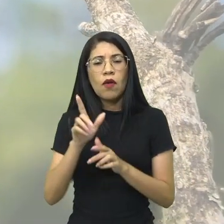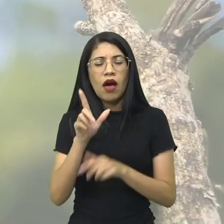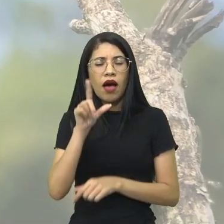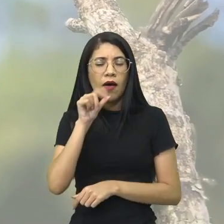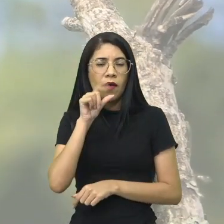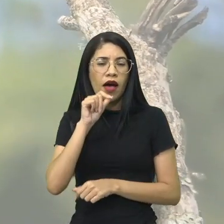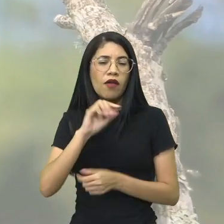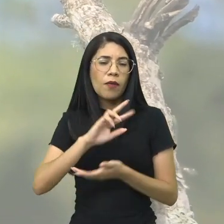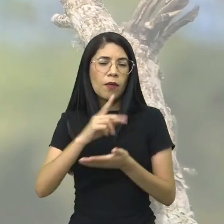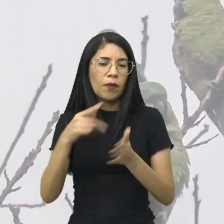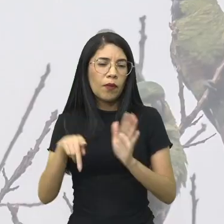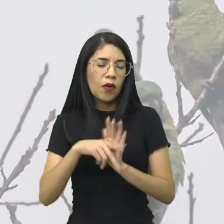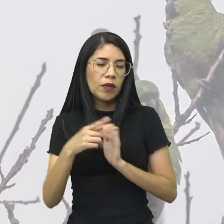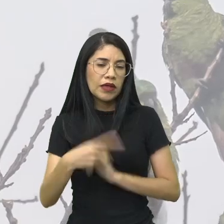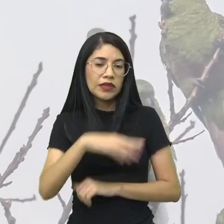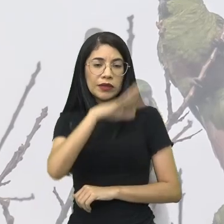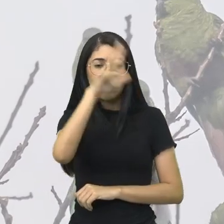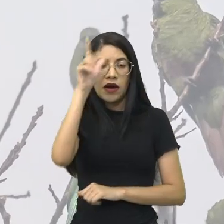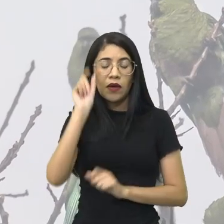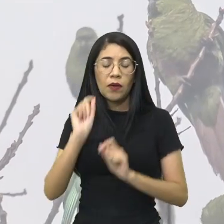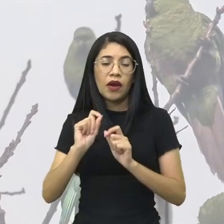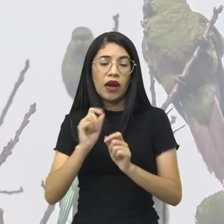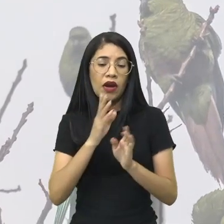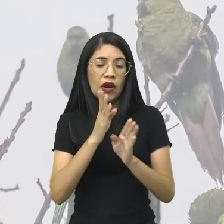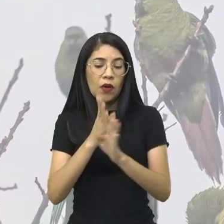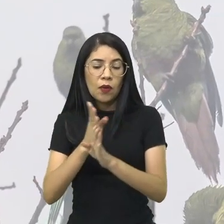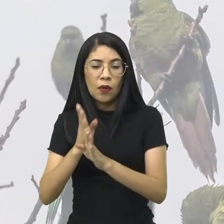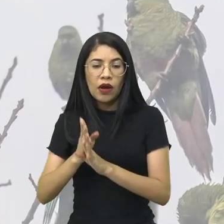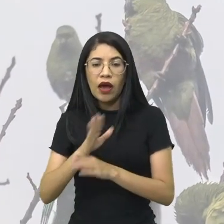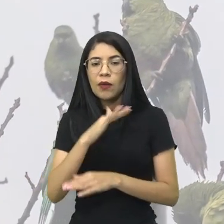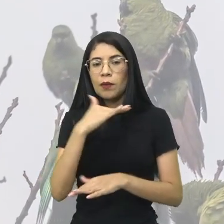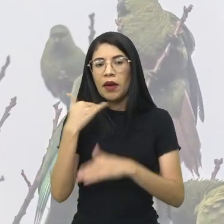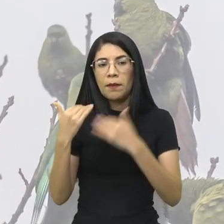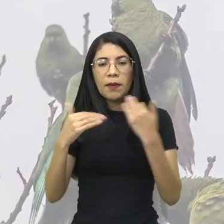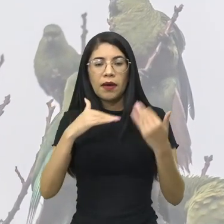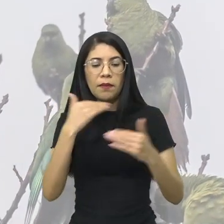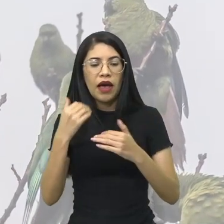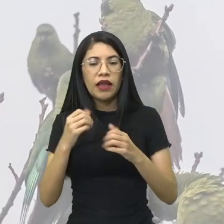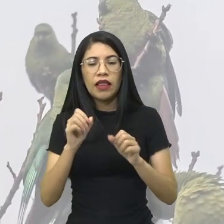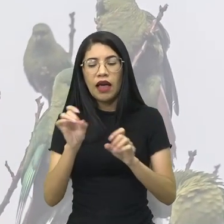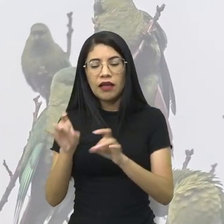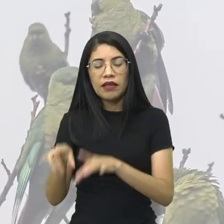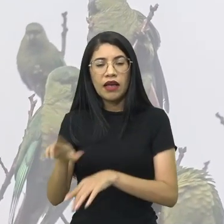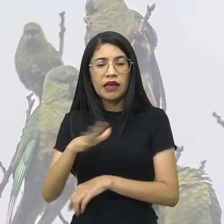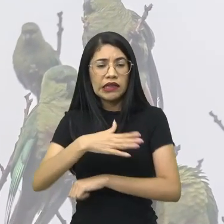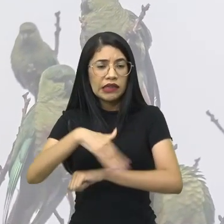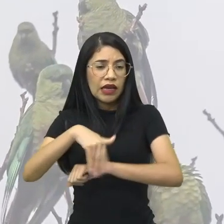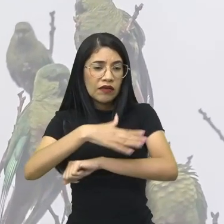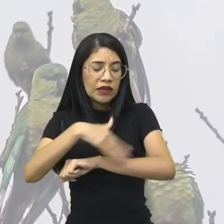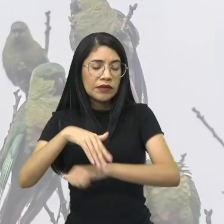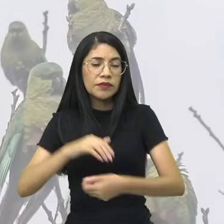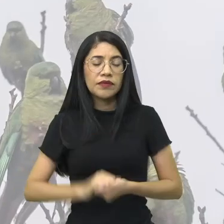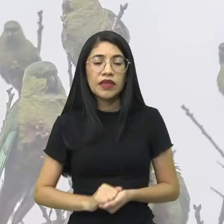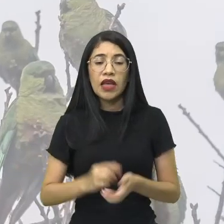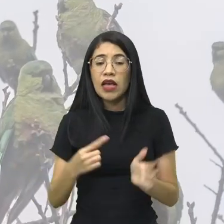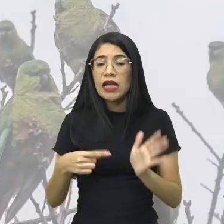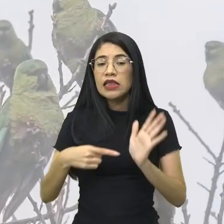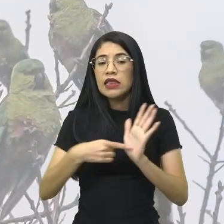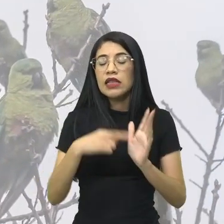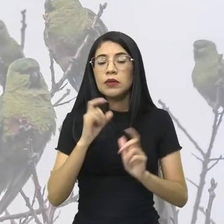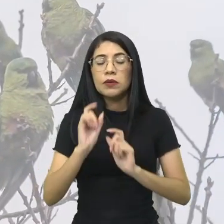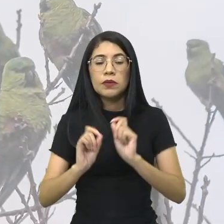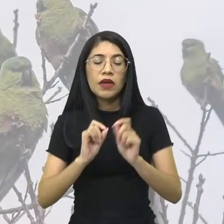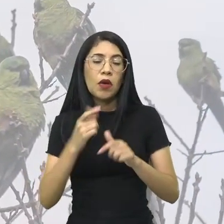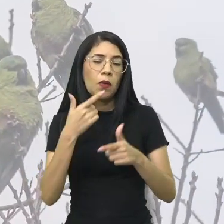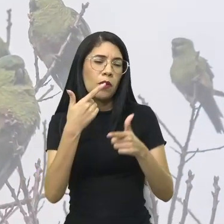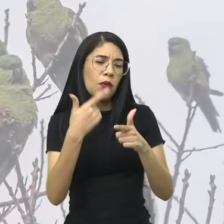periquitos típicos da cidade de Manaus, que foram encontradas mortas em grande número numa importante avenida da cidade, denunciando assim a